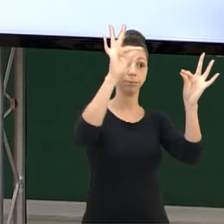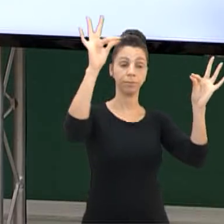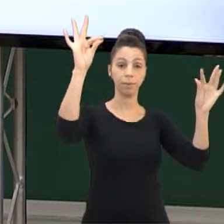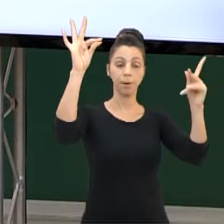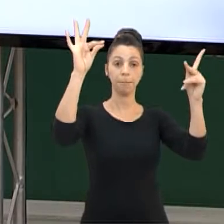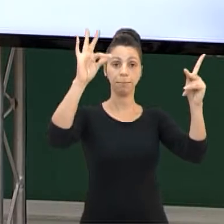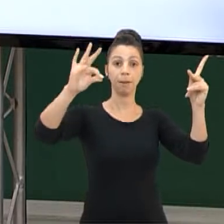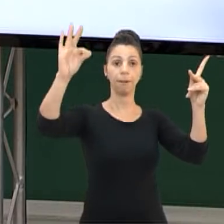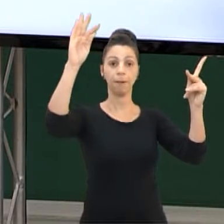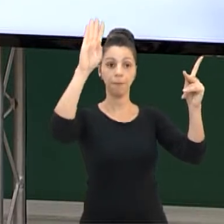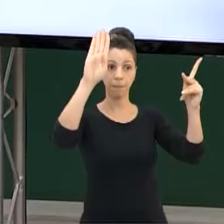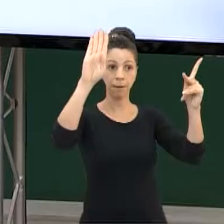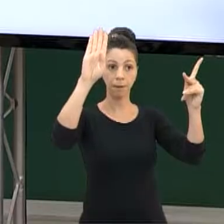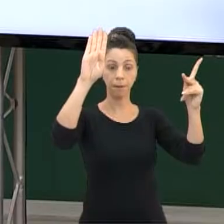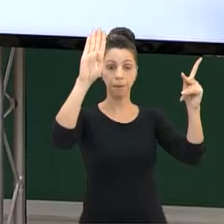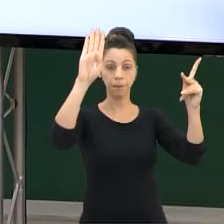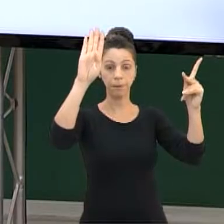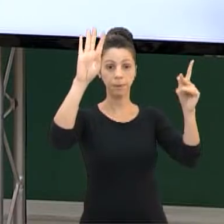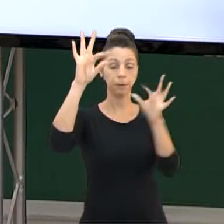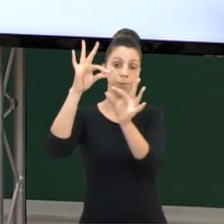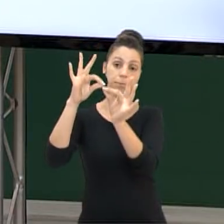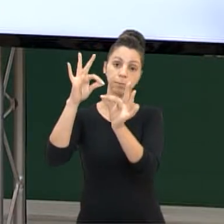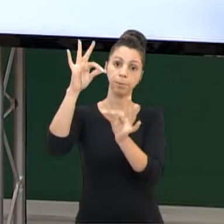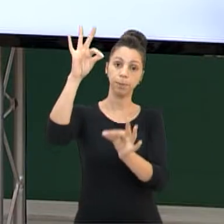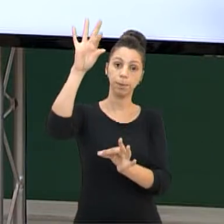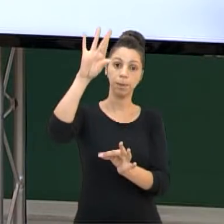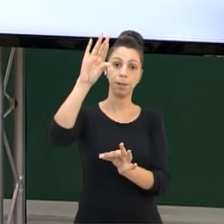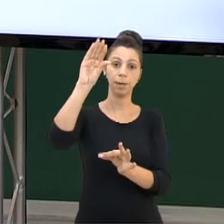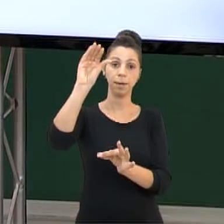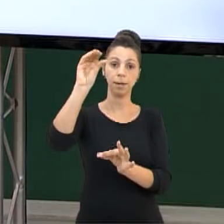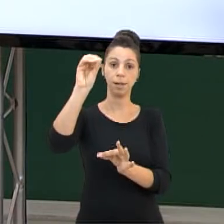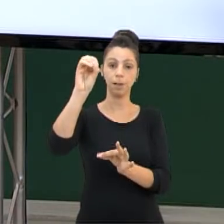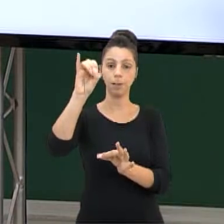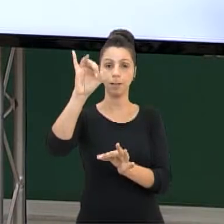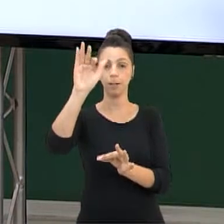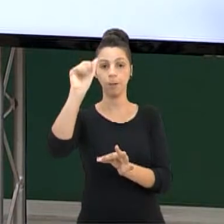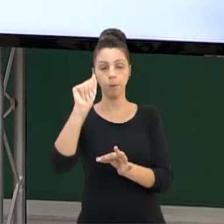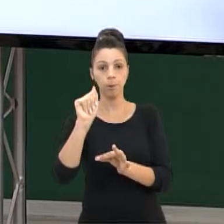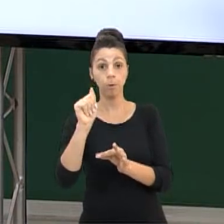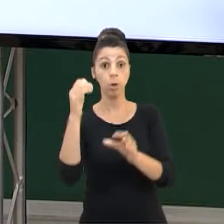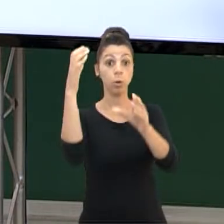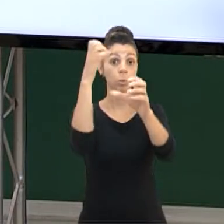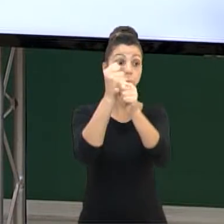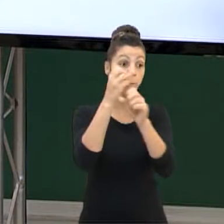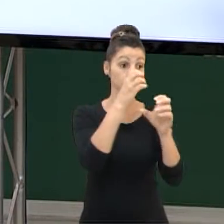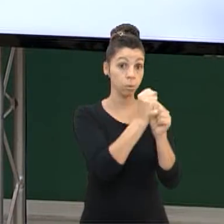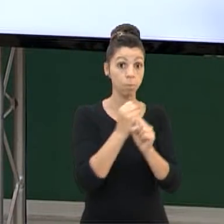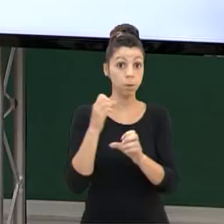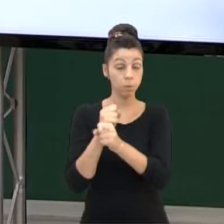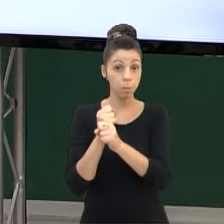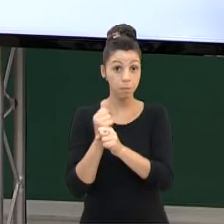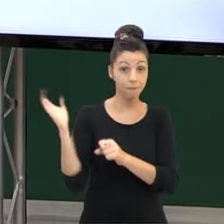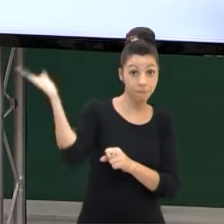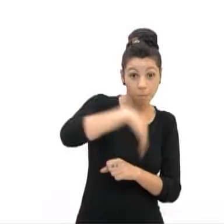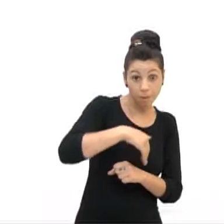mais o raio, ok? Apenas isso. Vamos lá? Fazendo? Vai.